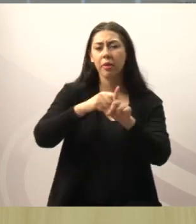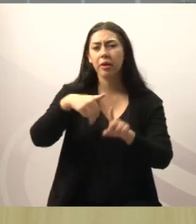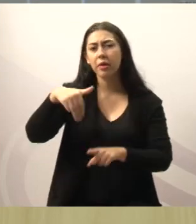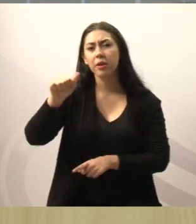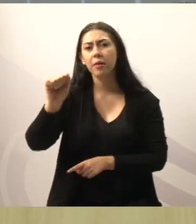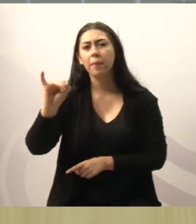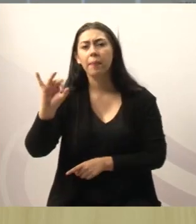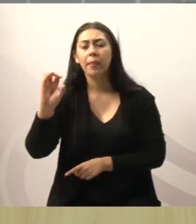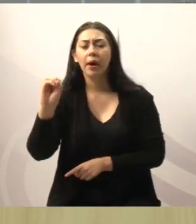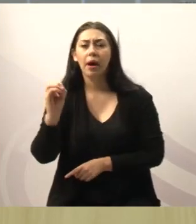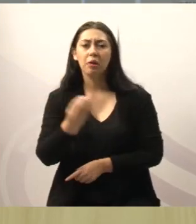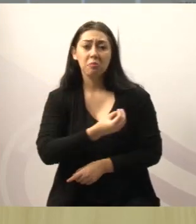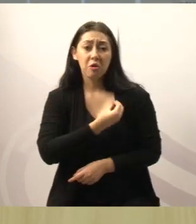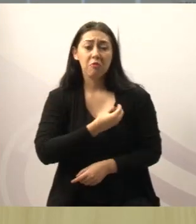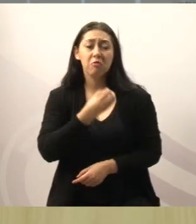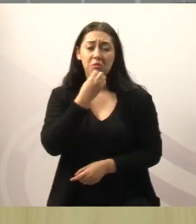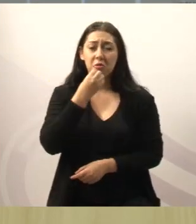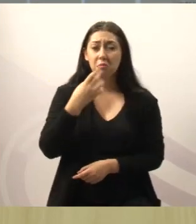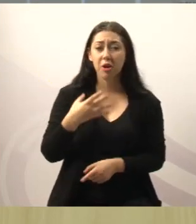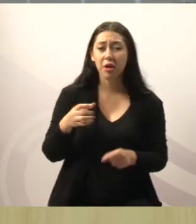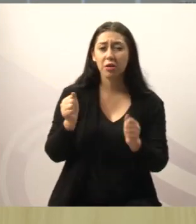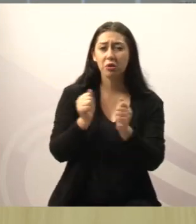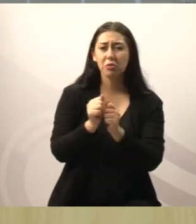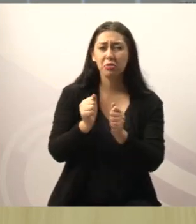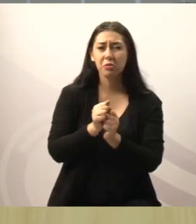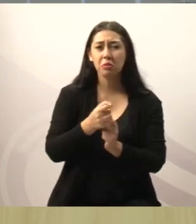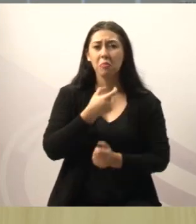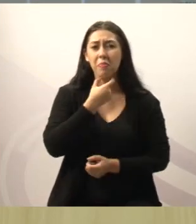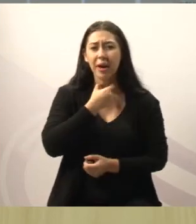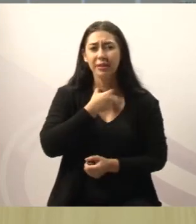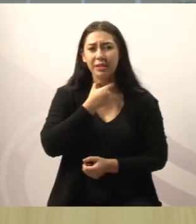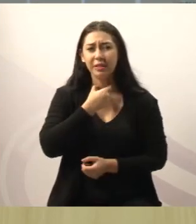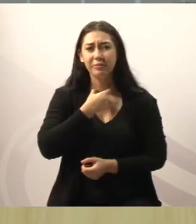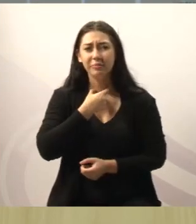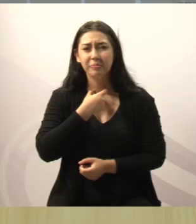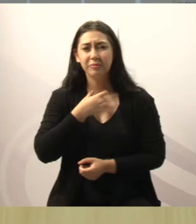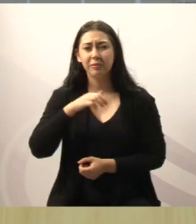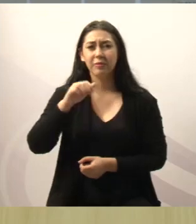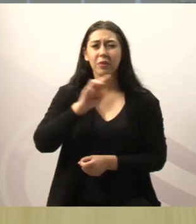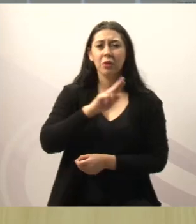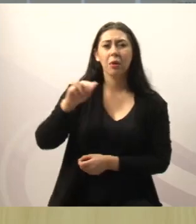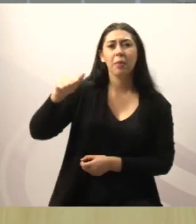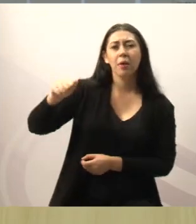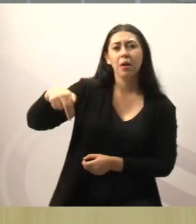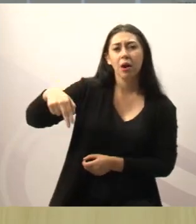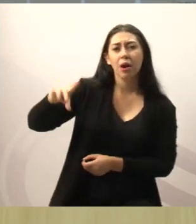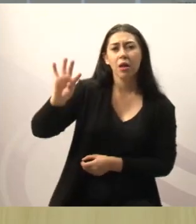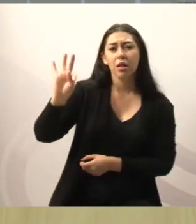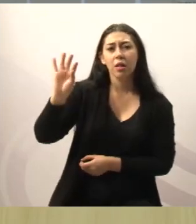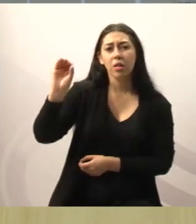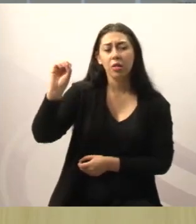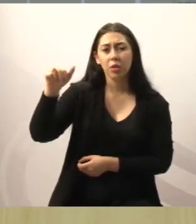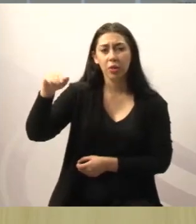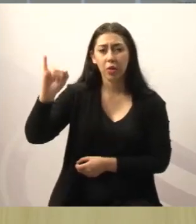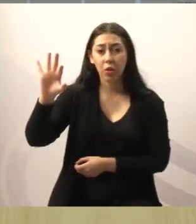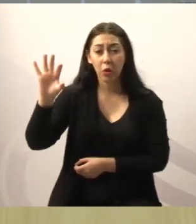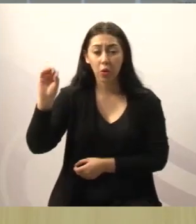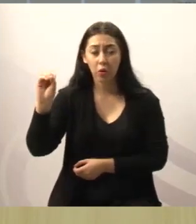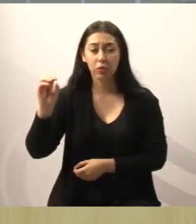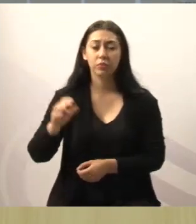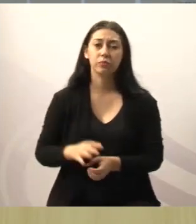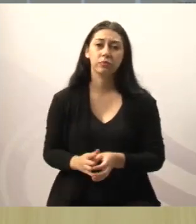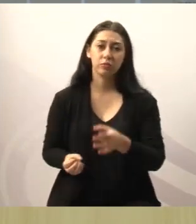a participação do padre Antônio Maria e irmã Grace Maria. Autoria, vereador